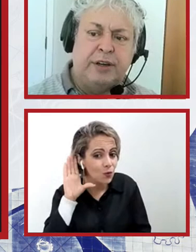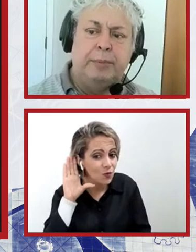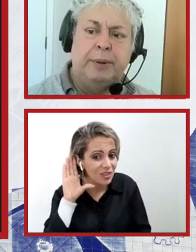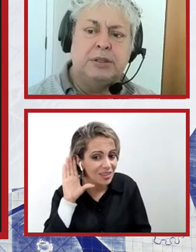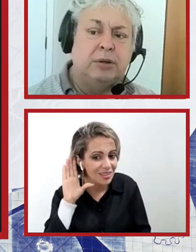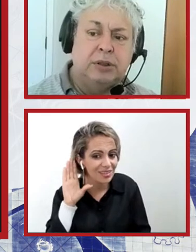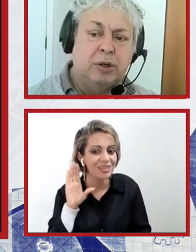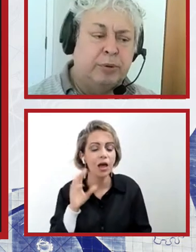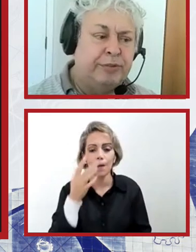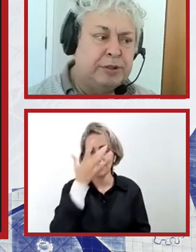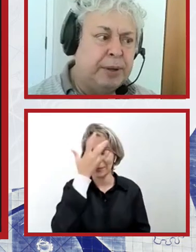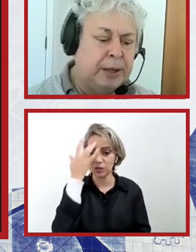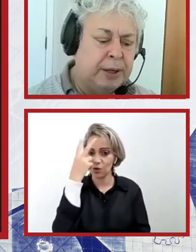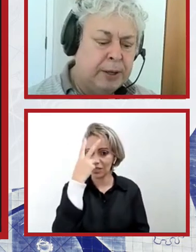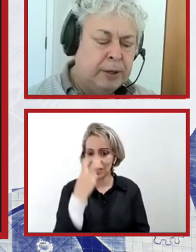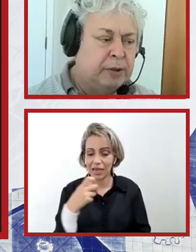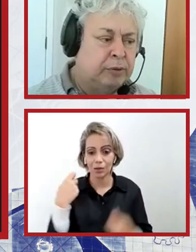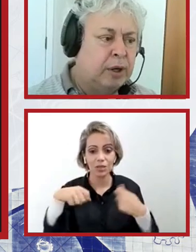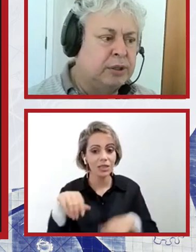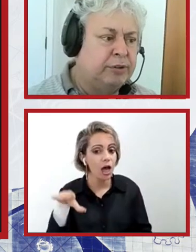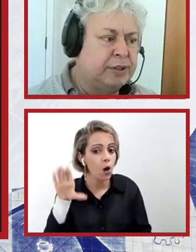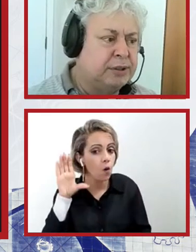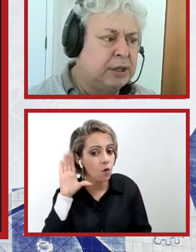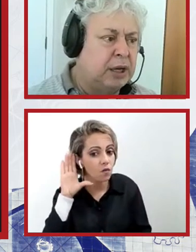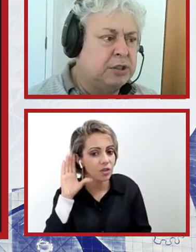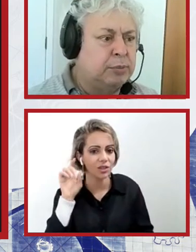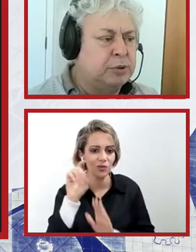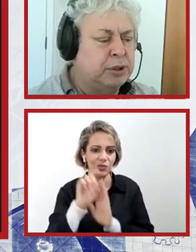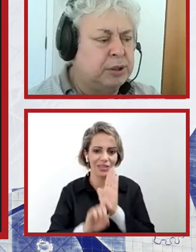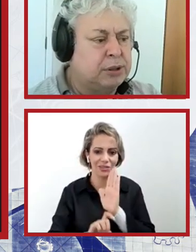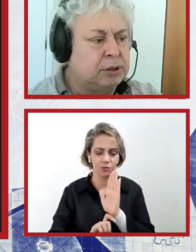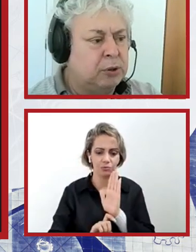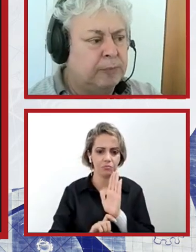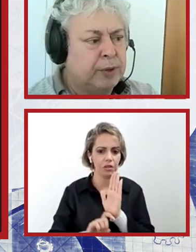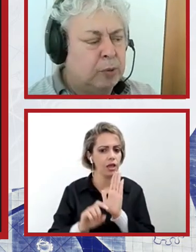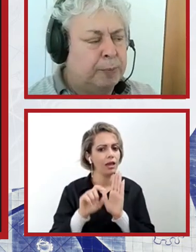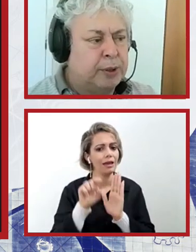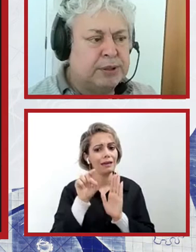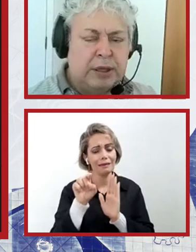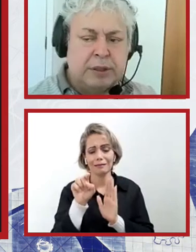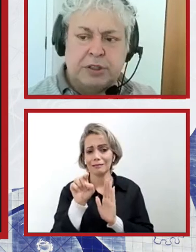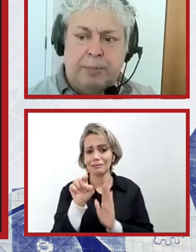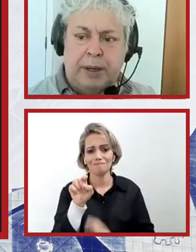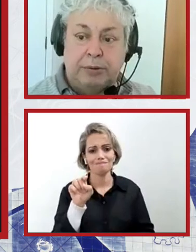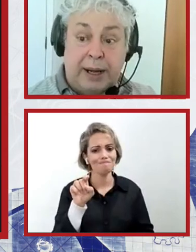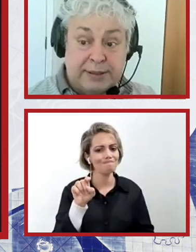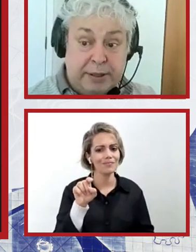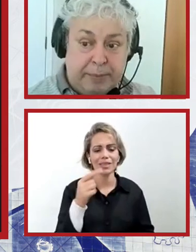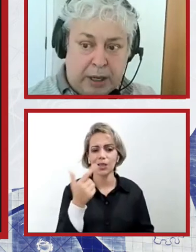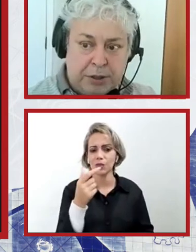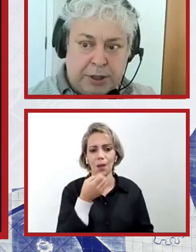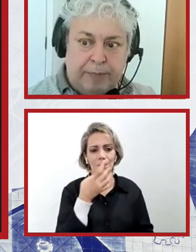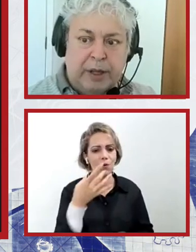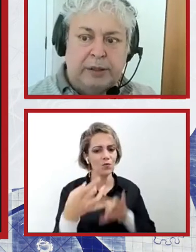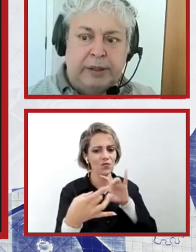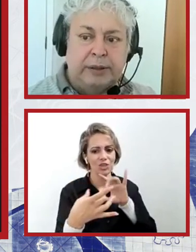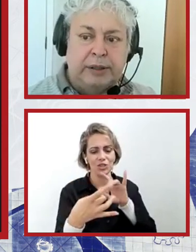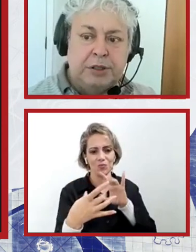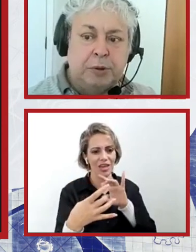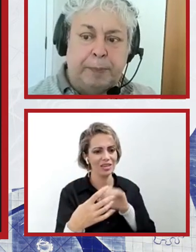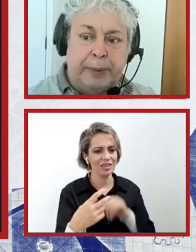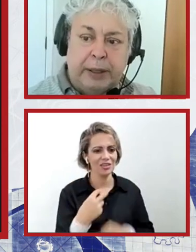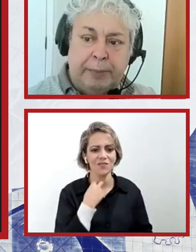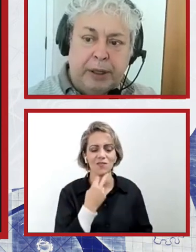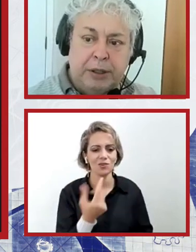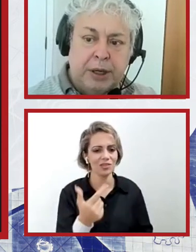texto, e essas ferramentas não dão um bom feedback. Então, nós na universidade estamos utilizando um processo chamado ASCIMAT, que